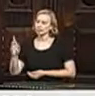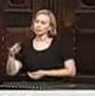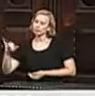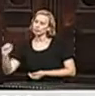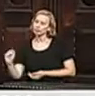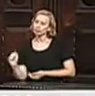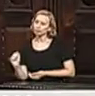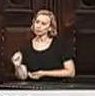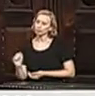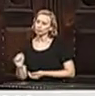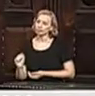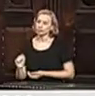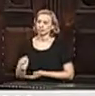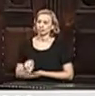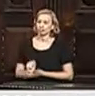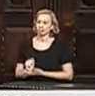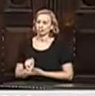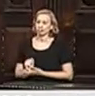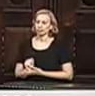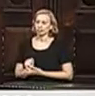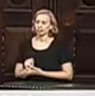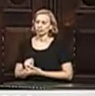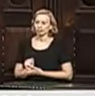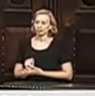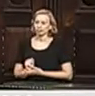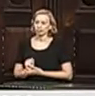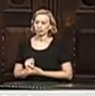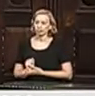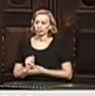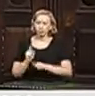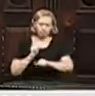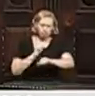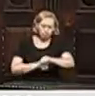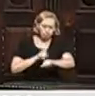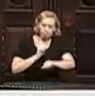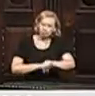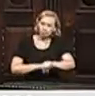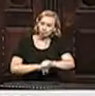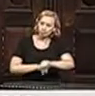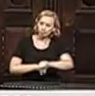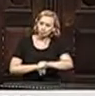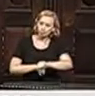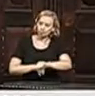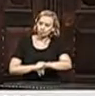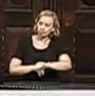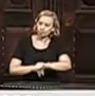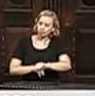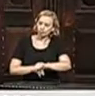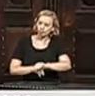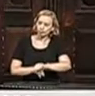Penha Gaspar, e nesse exato momento,